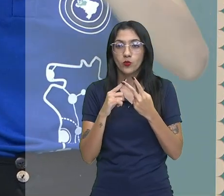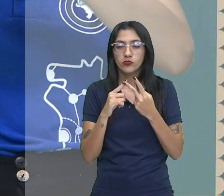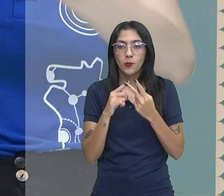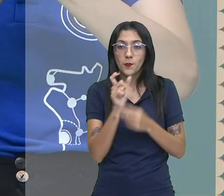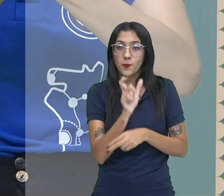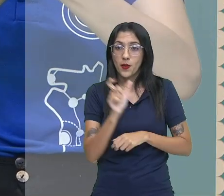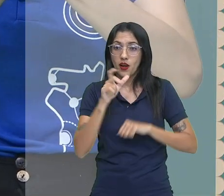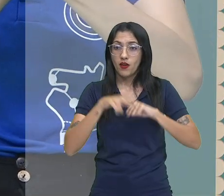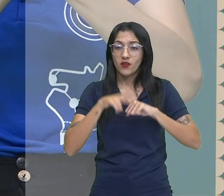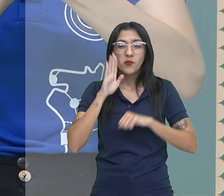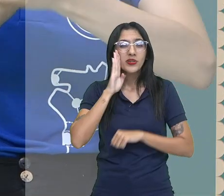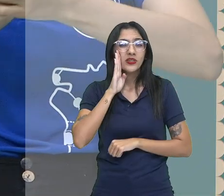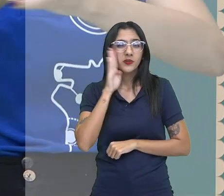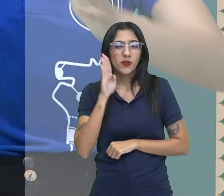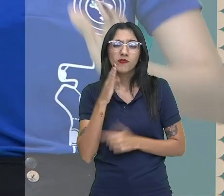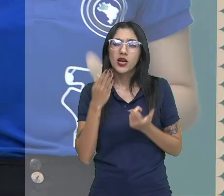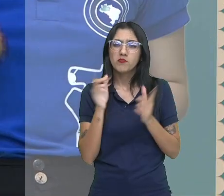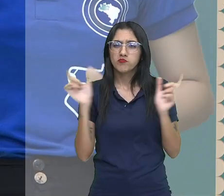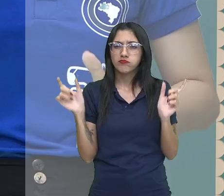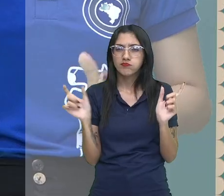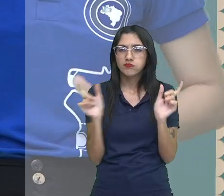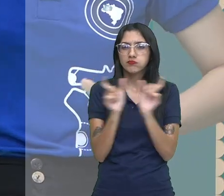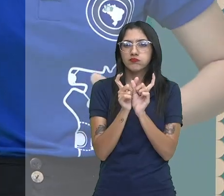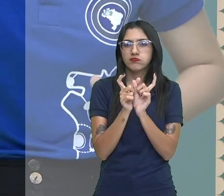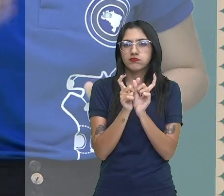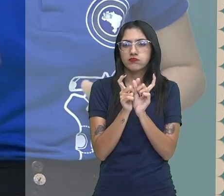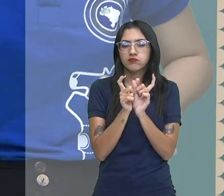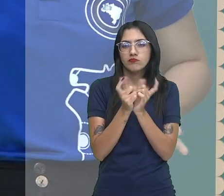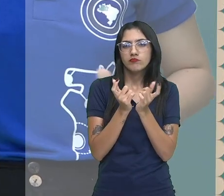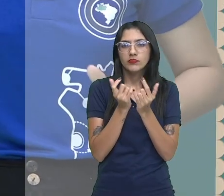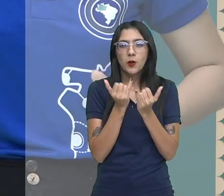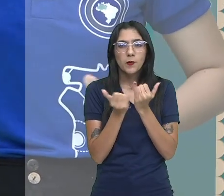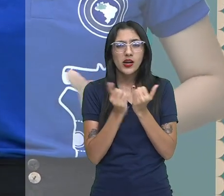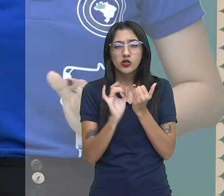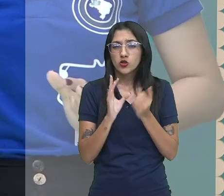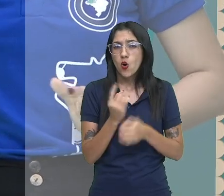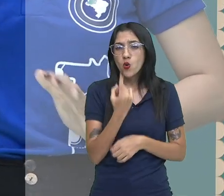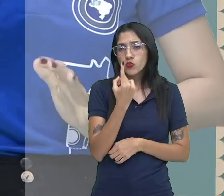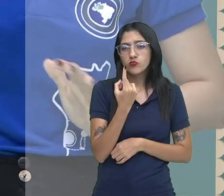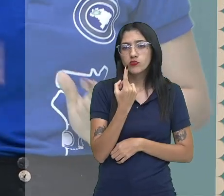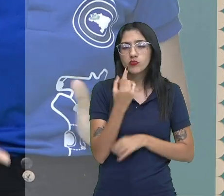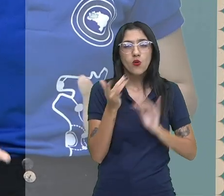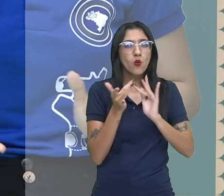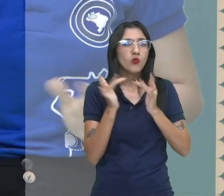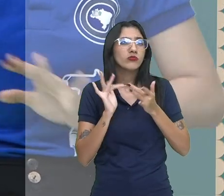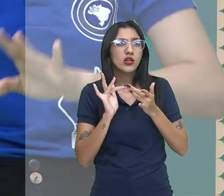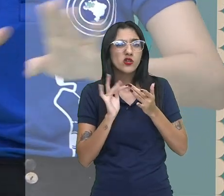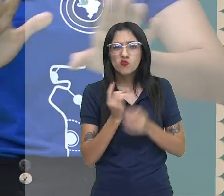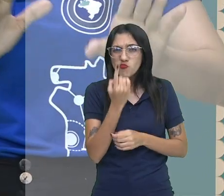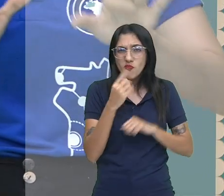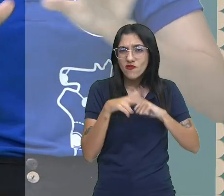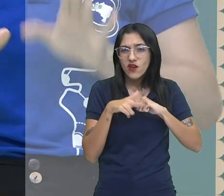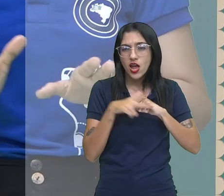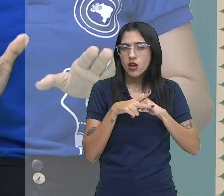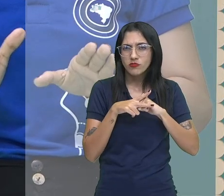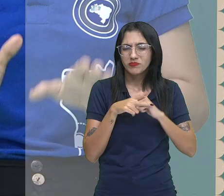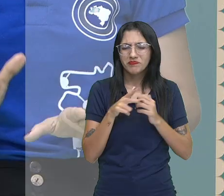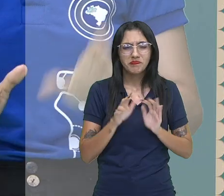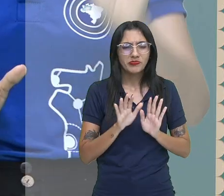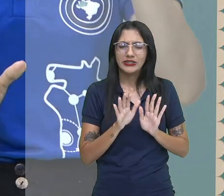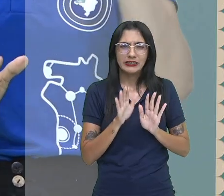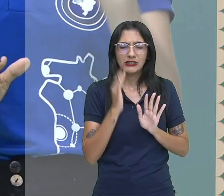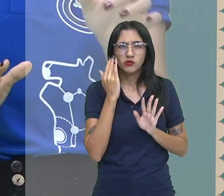quando eu junto os dois verbos, eles funcionam com uma só ideia, como se fossem um só verbo. Não